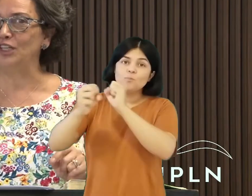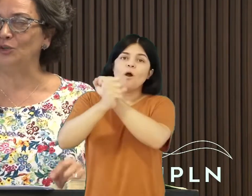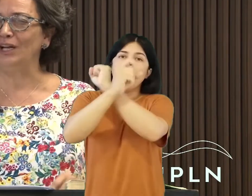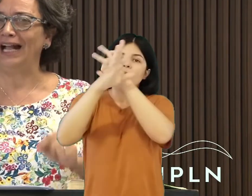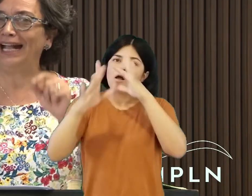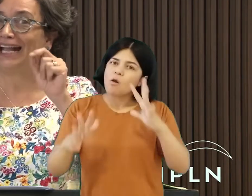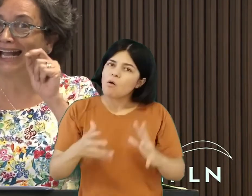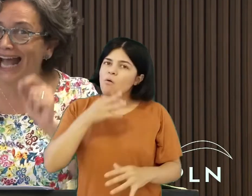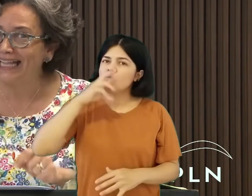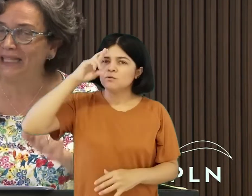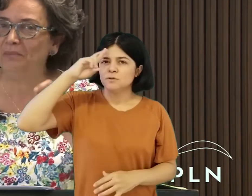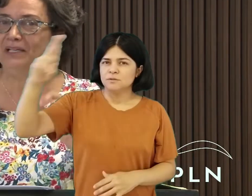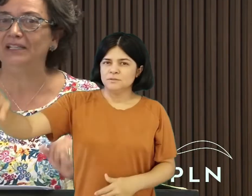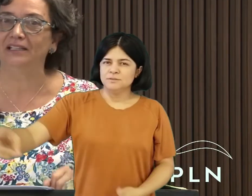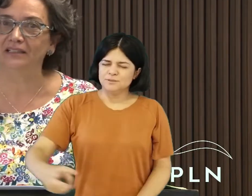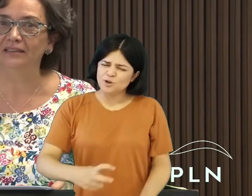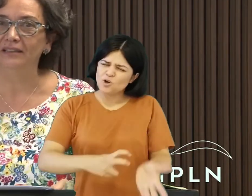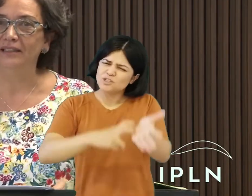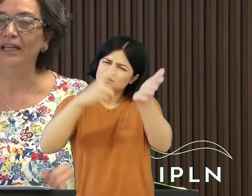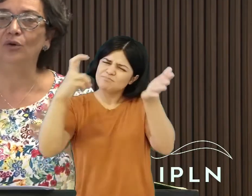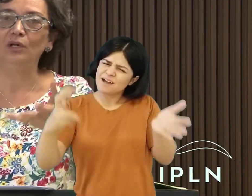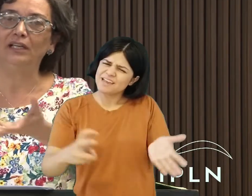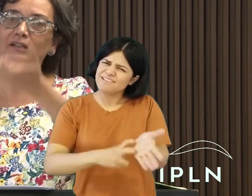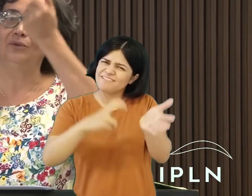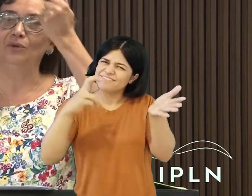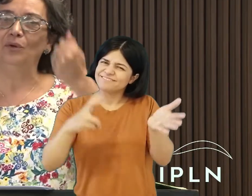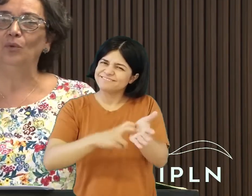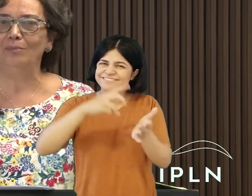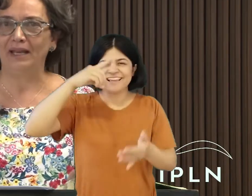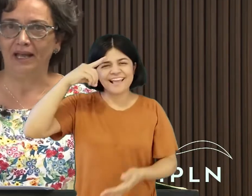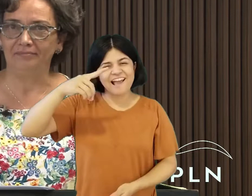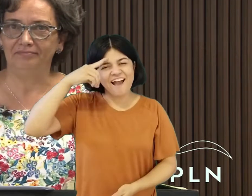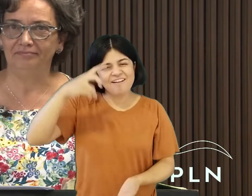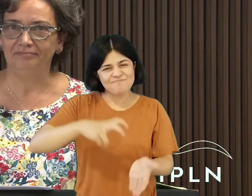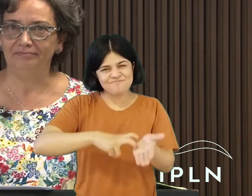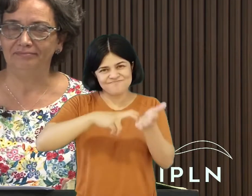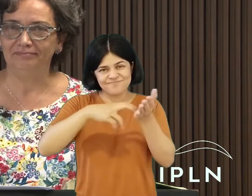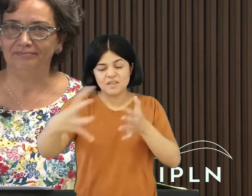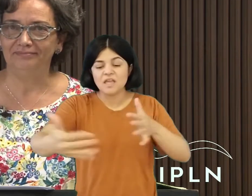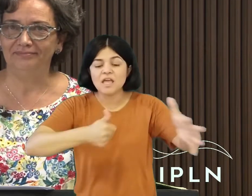do Senhor a cada manhã recolhendo o maná.